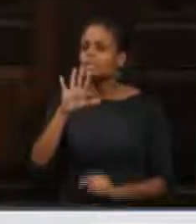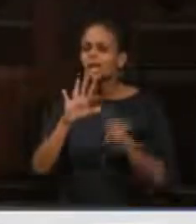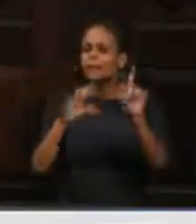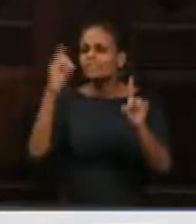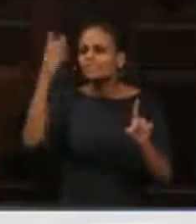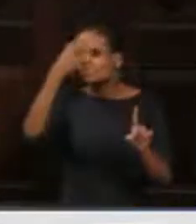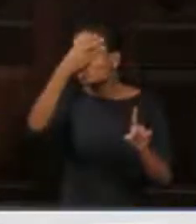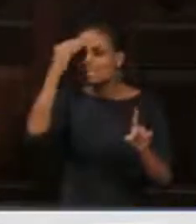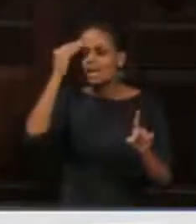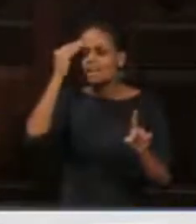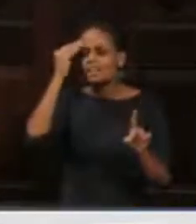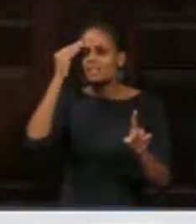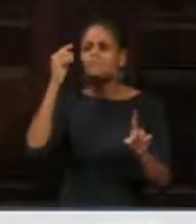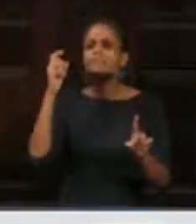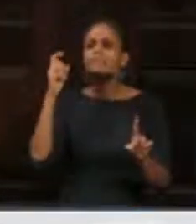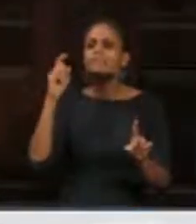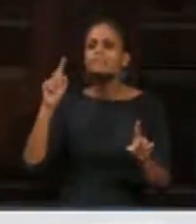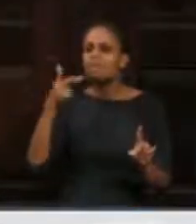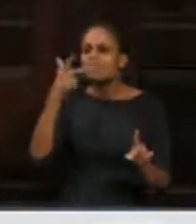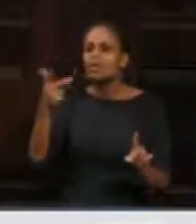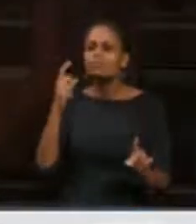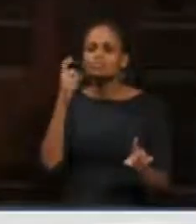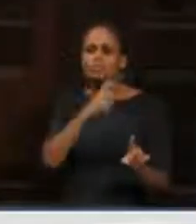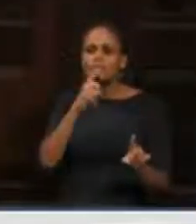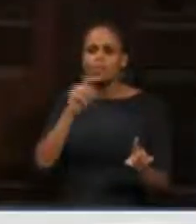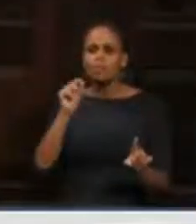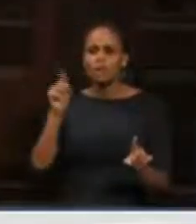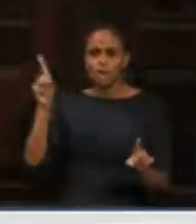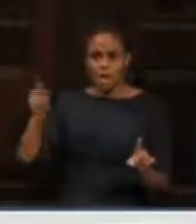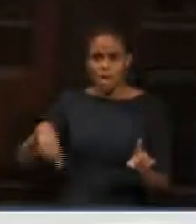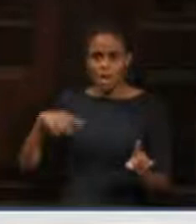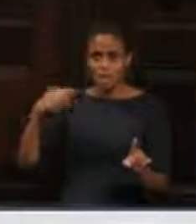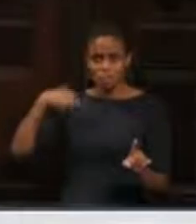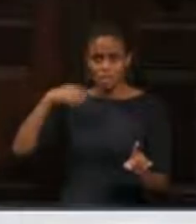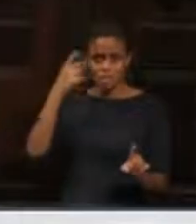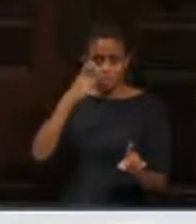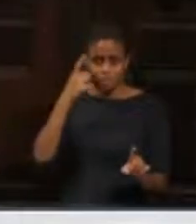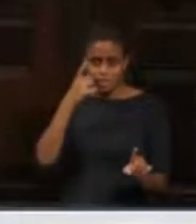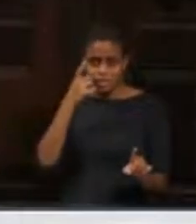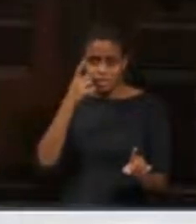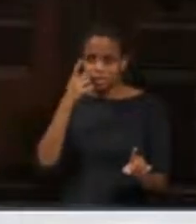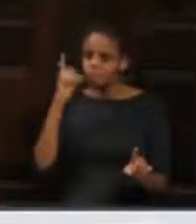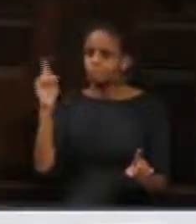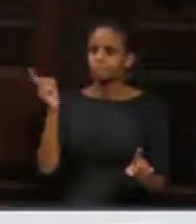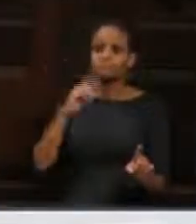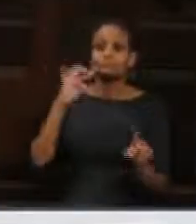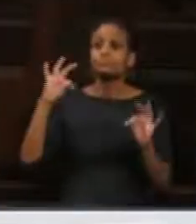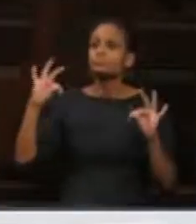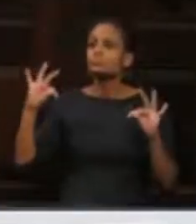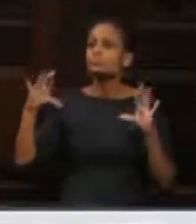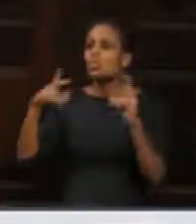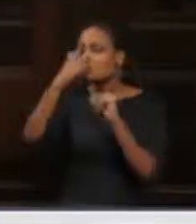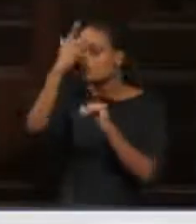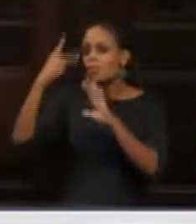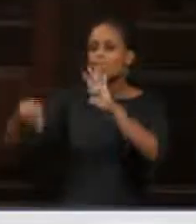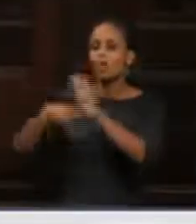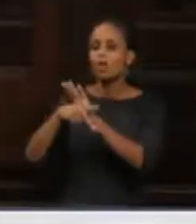estão chamando quem de mentirosa? A deputada Alana Passos? Não. Toda a população